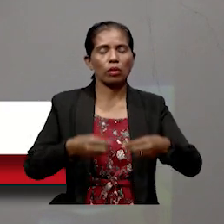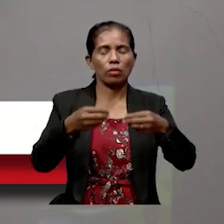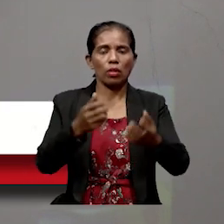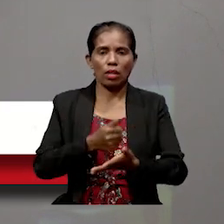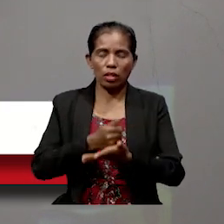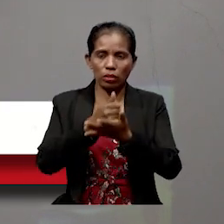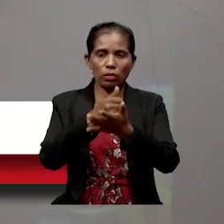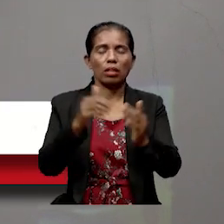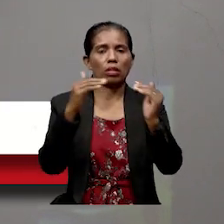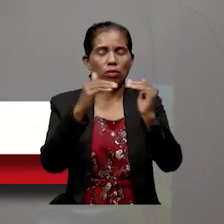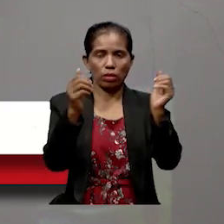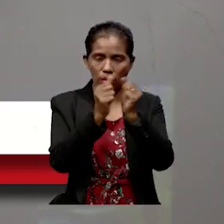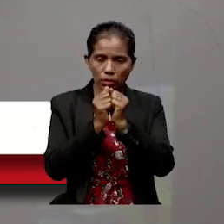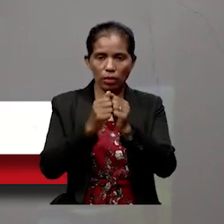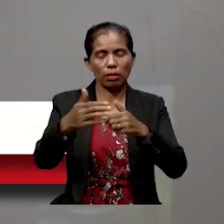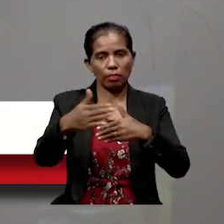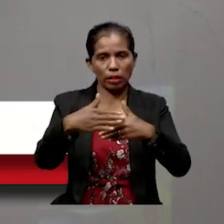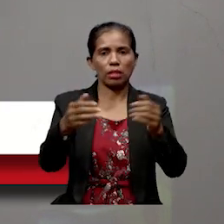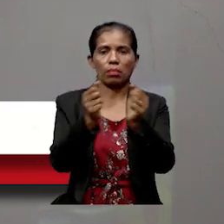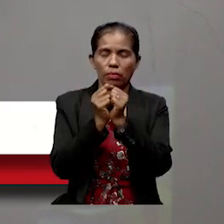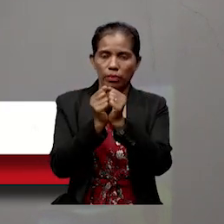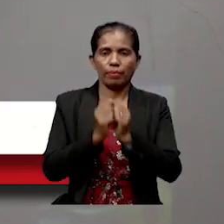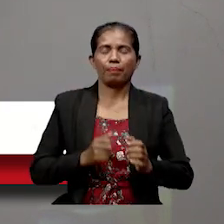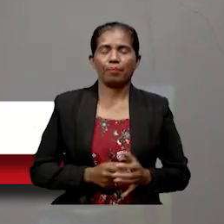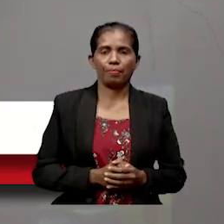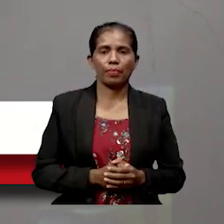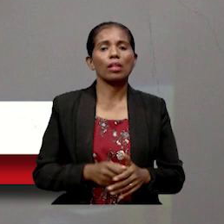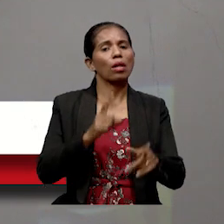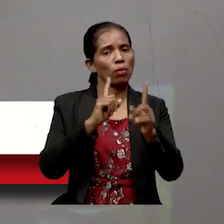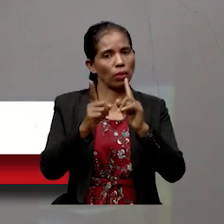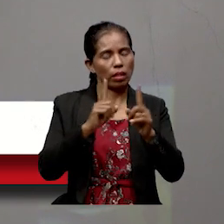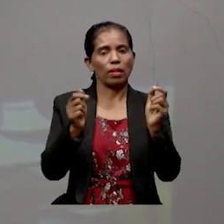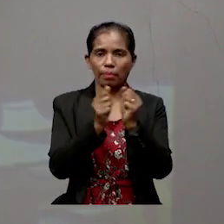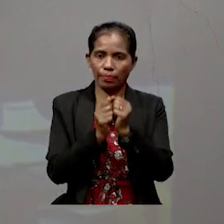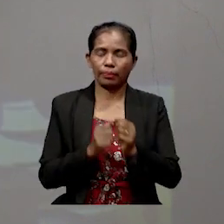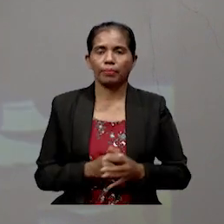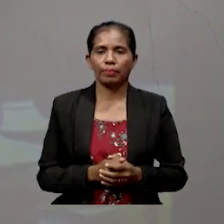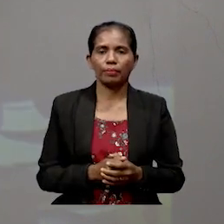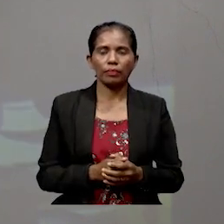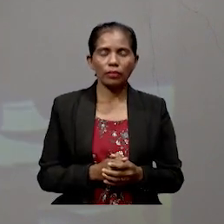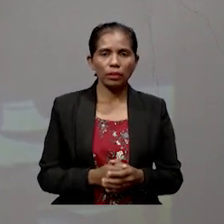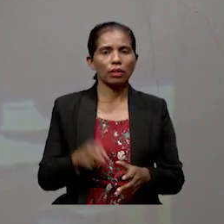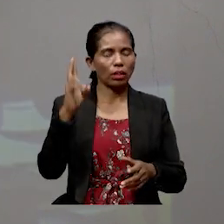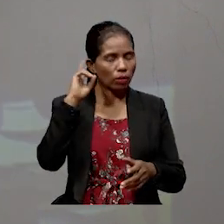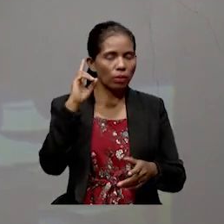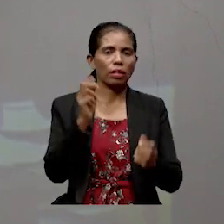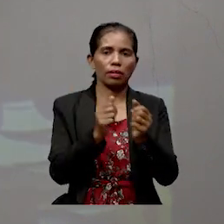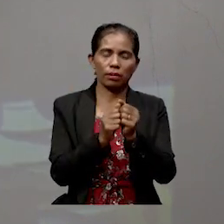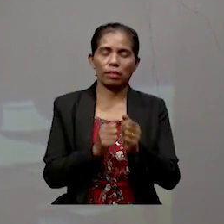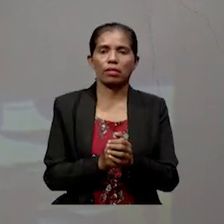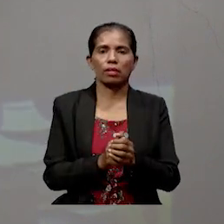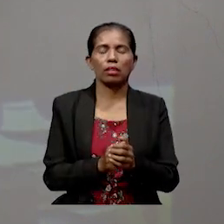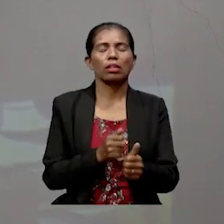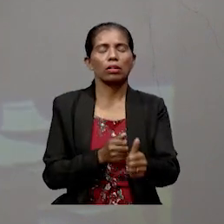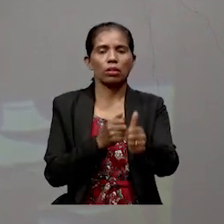Sira, hak besig ba malu, kolia ba malu, ronna malu, halo tuir